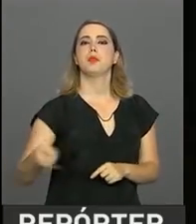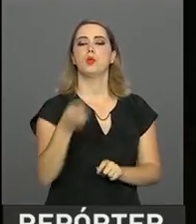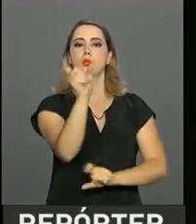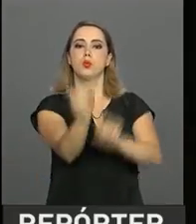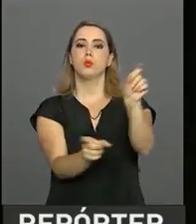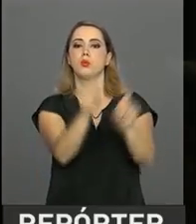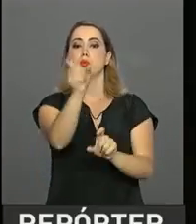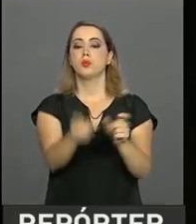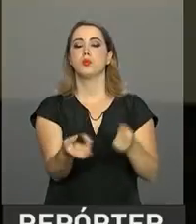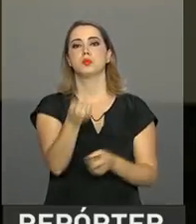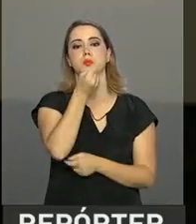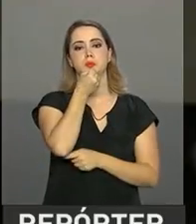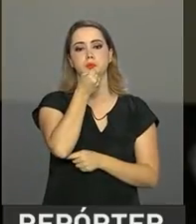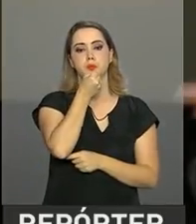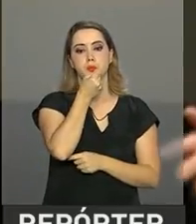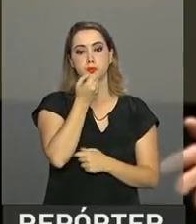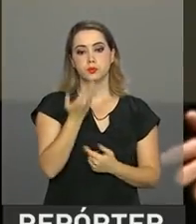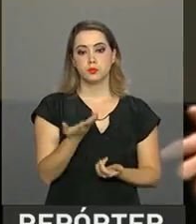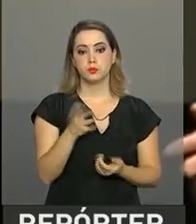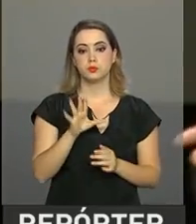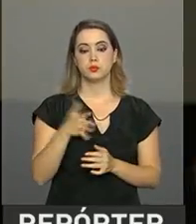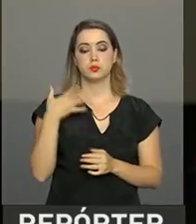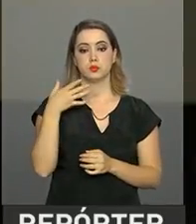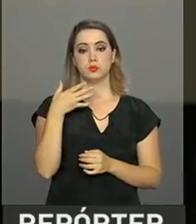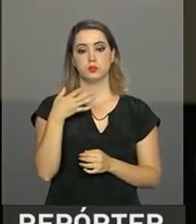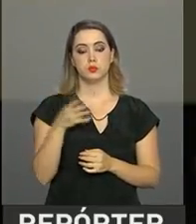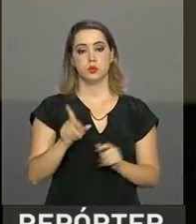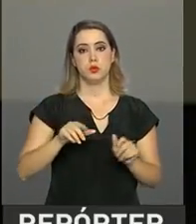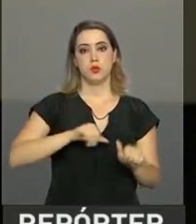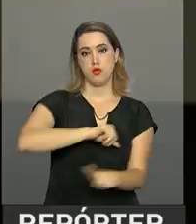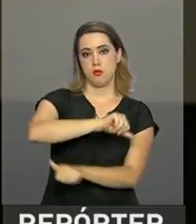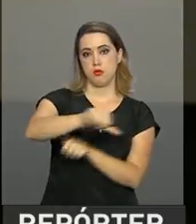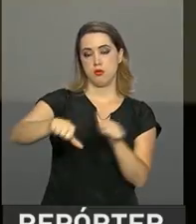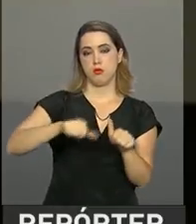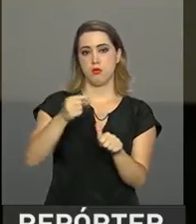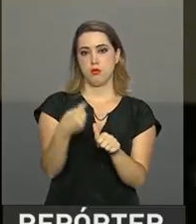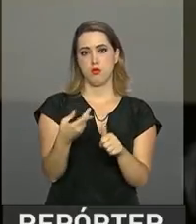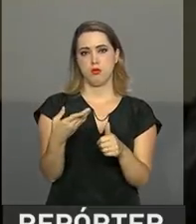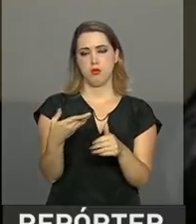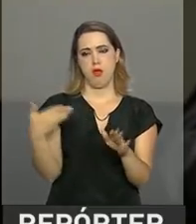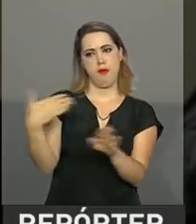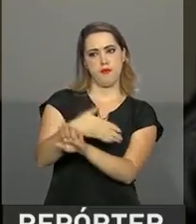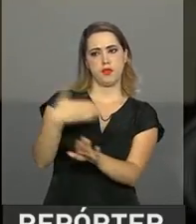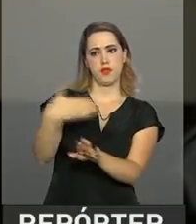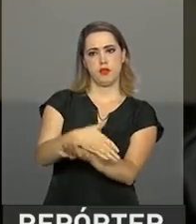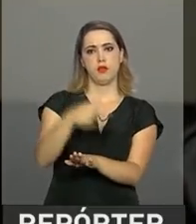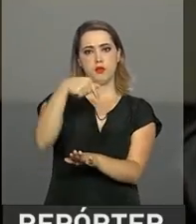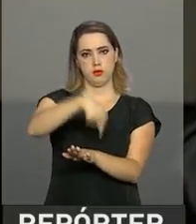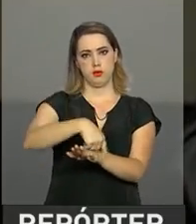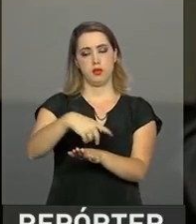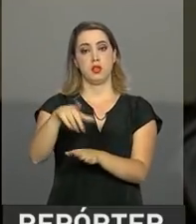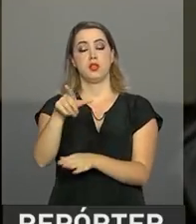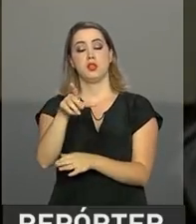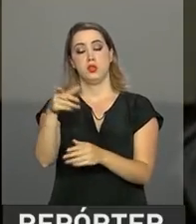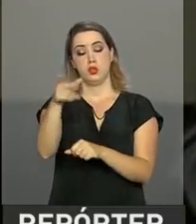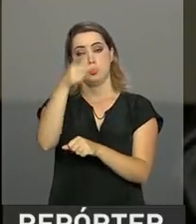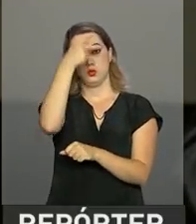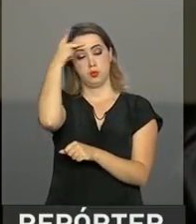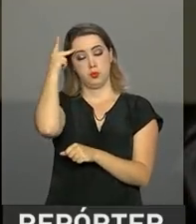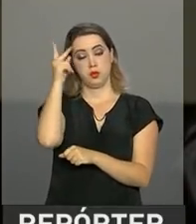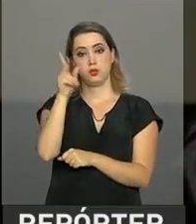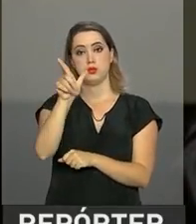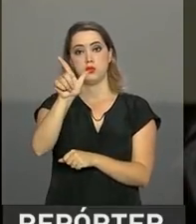presidente michel temer discursou na conferência sobre a migração de libaneses para a américa latina em são paulo